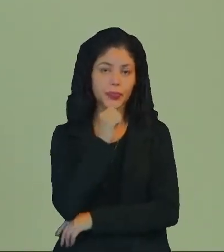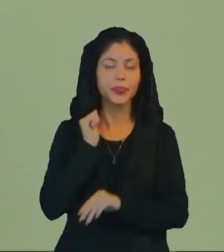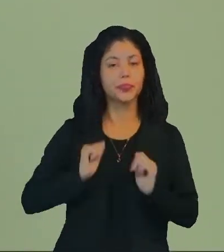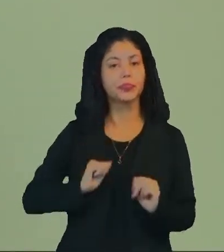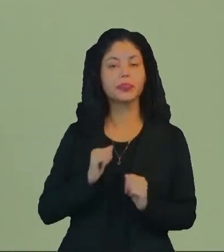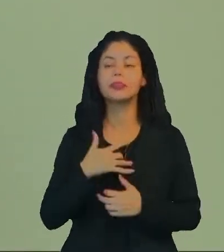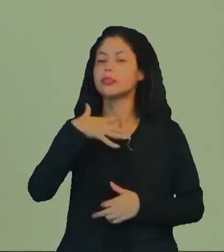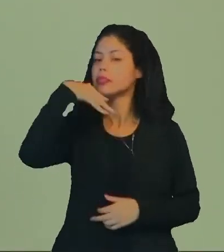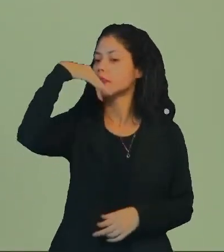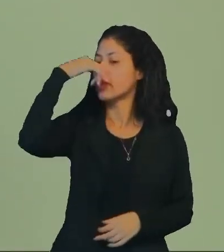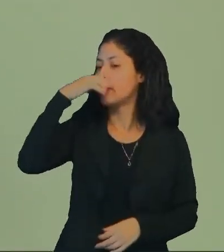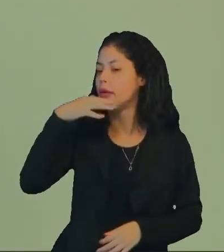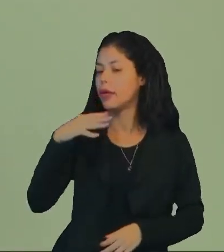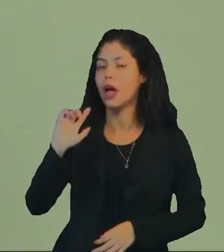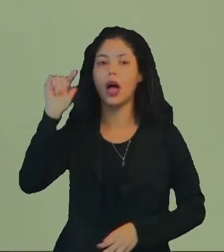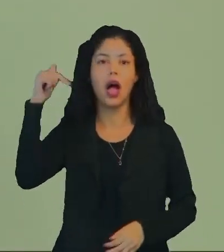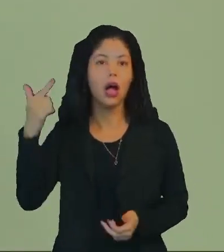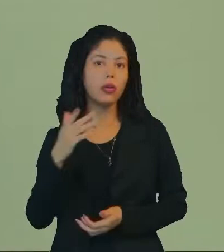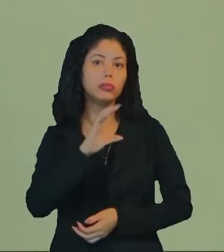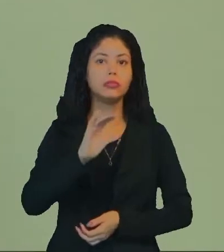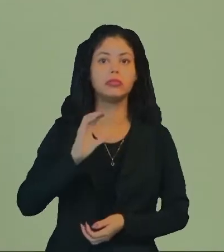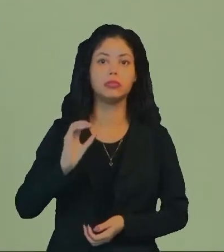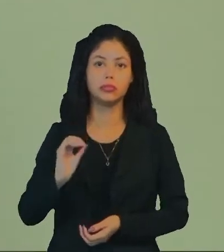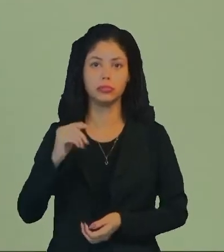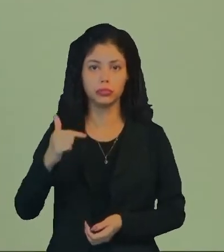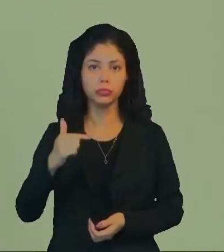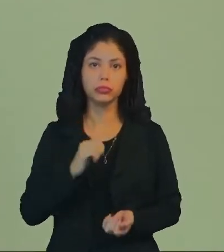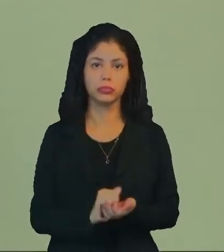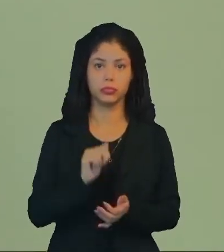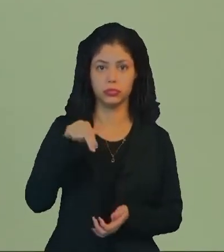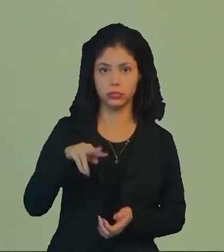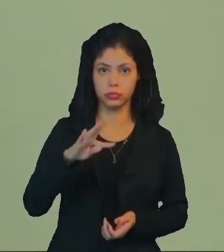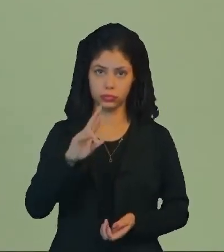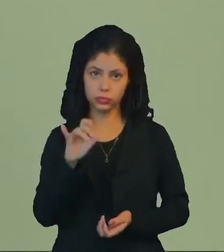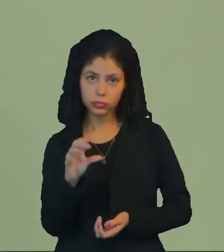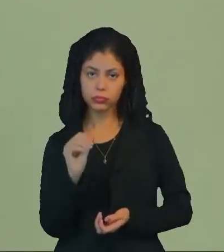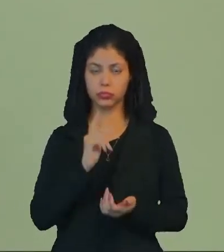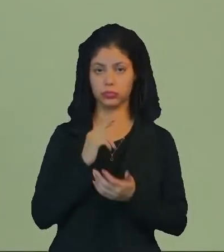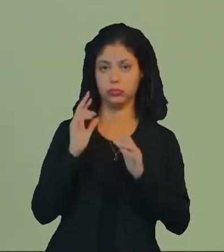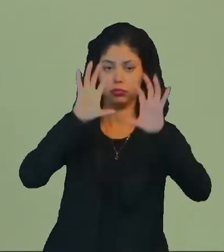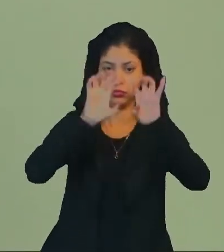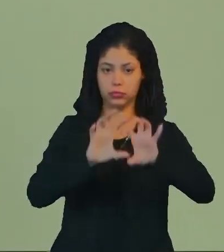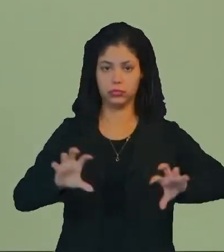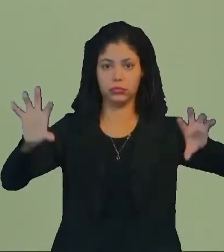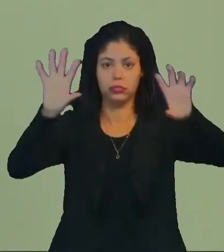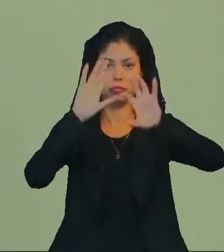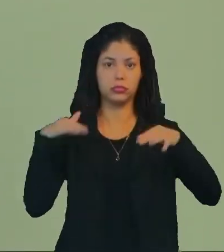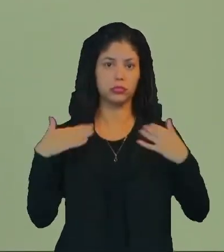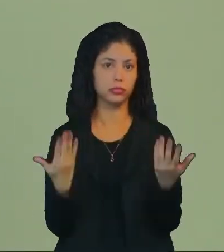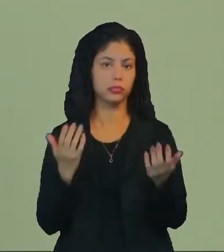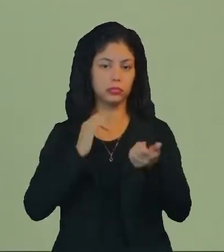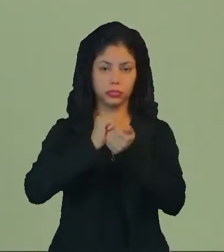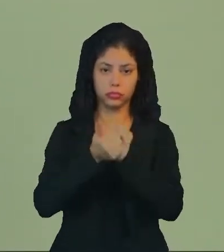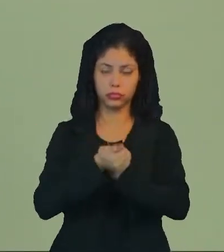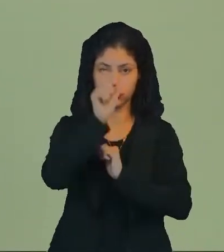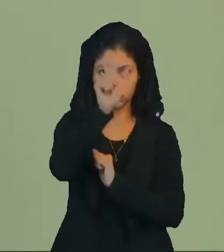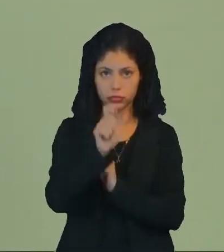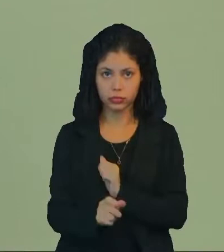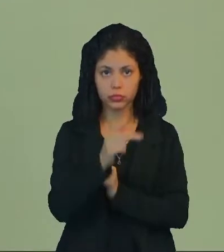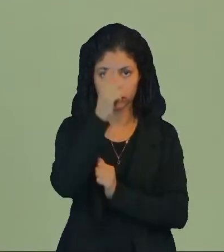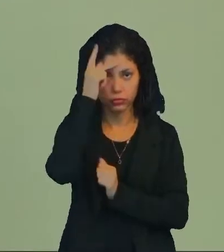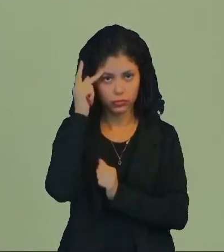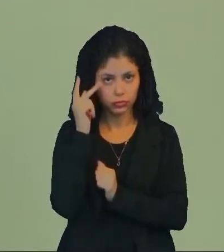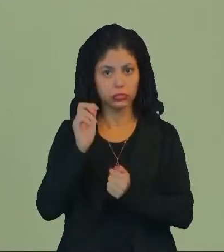permite respirar. Tem outros gases como o carbono, o nitrogênio. Então, são gases pela qual a adaptação do ser humano e